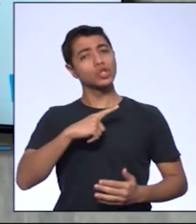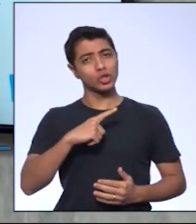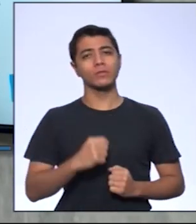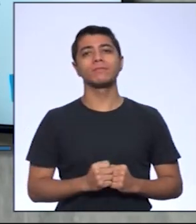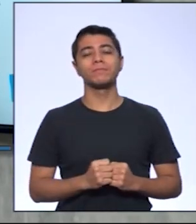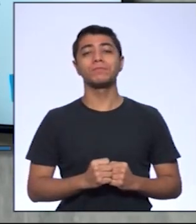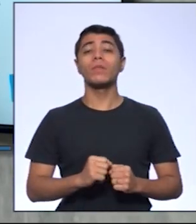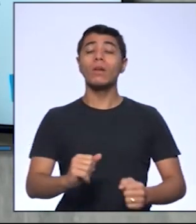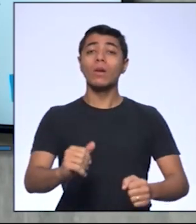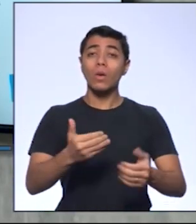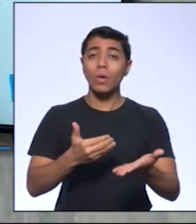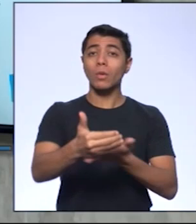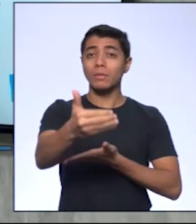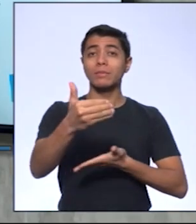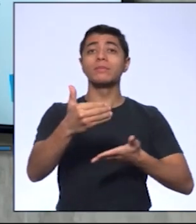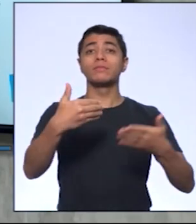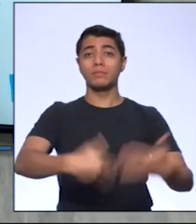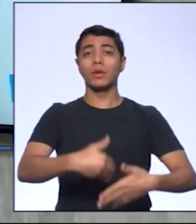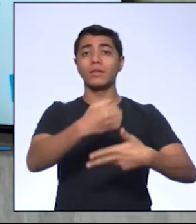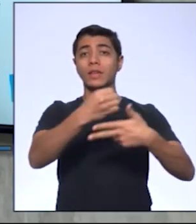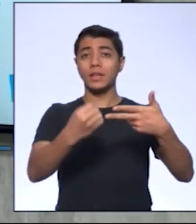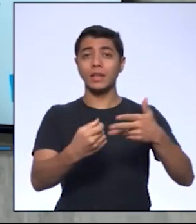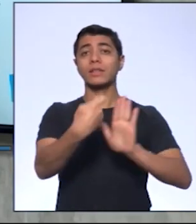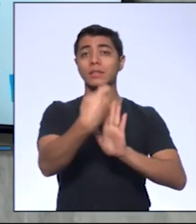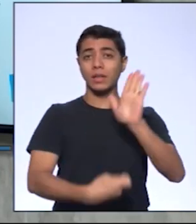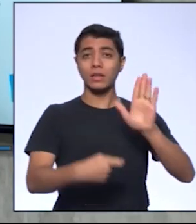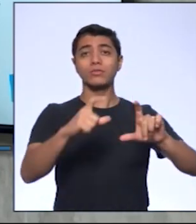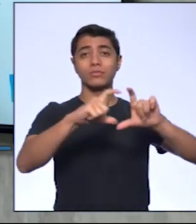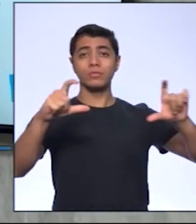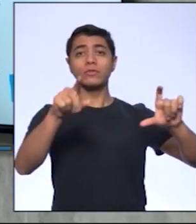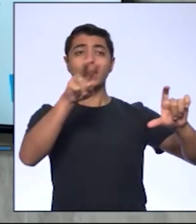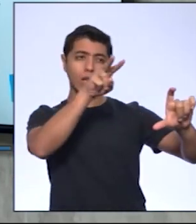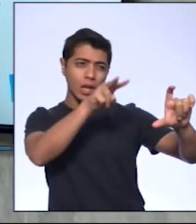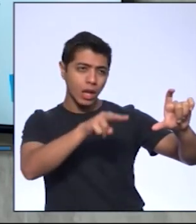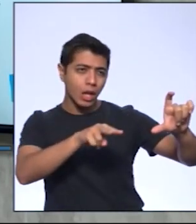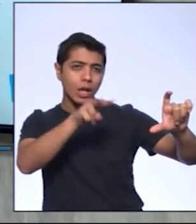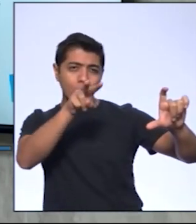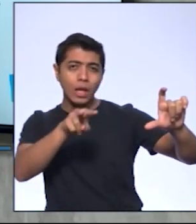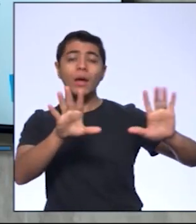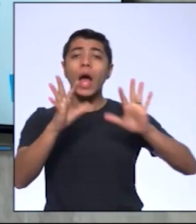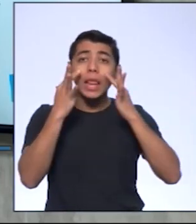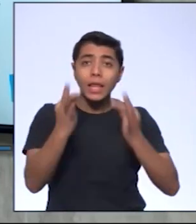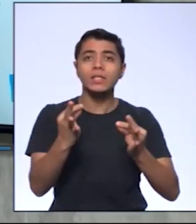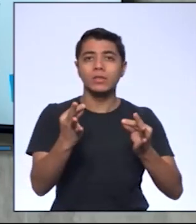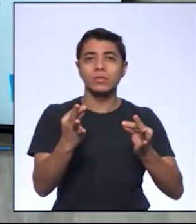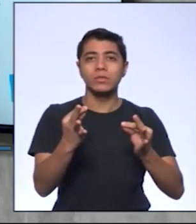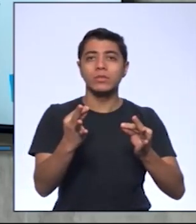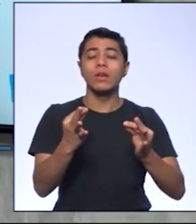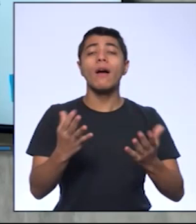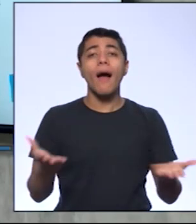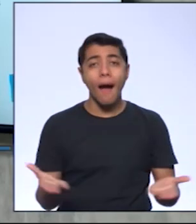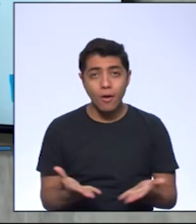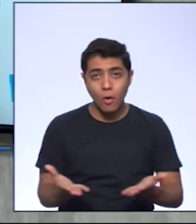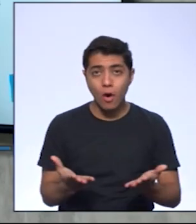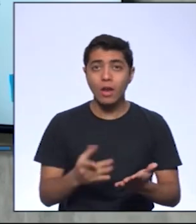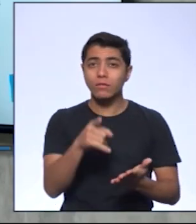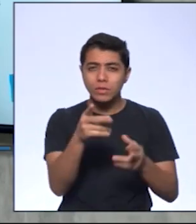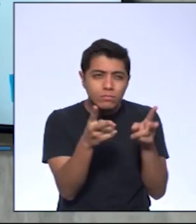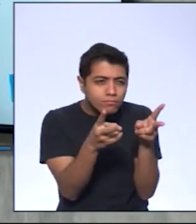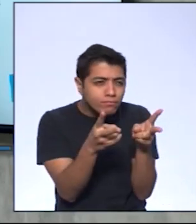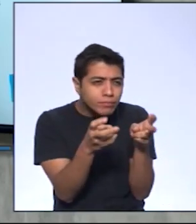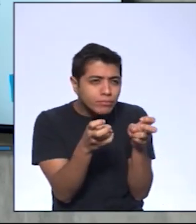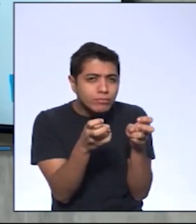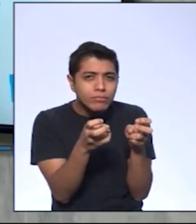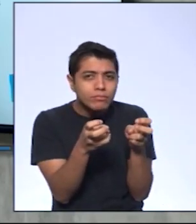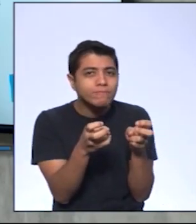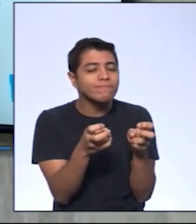Enem com bastante atenção, percebendo nesse momento, não lá no dia da prova, nesse momento, se o repertório que